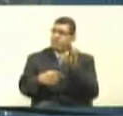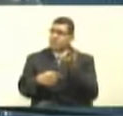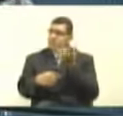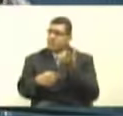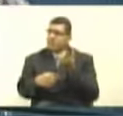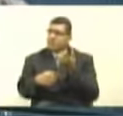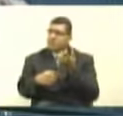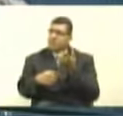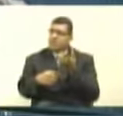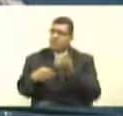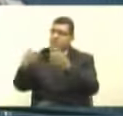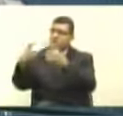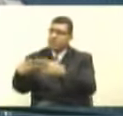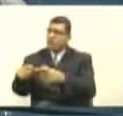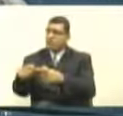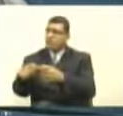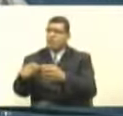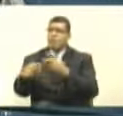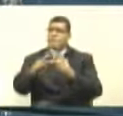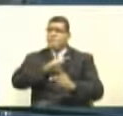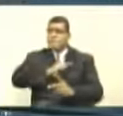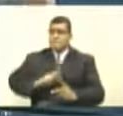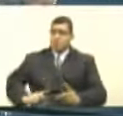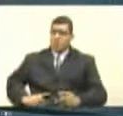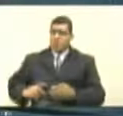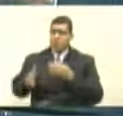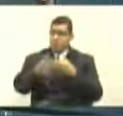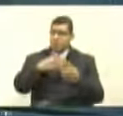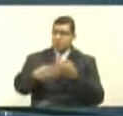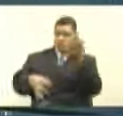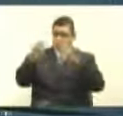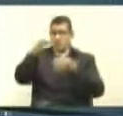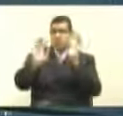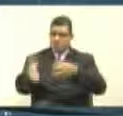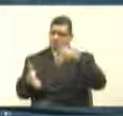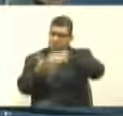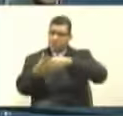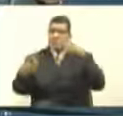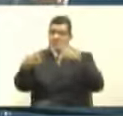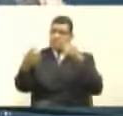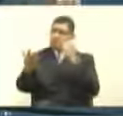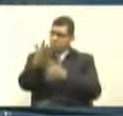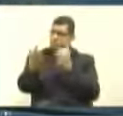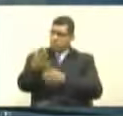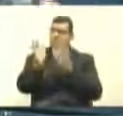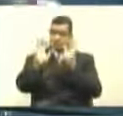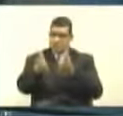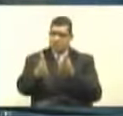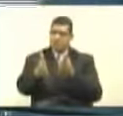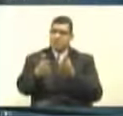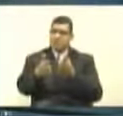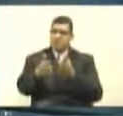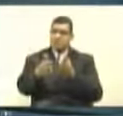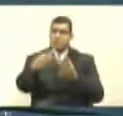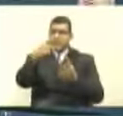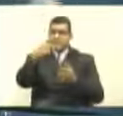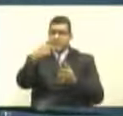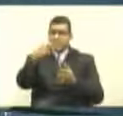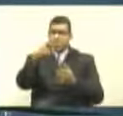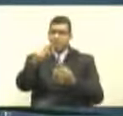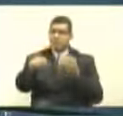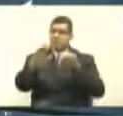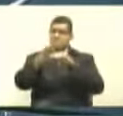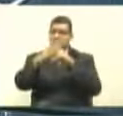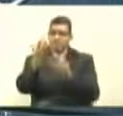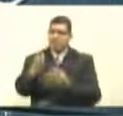uma entidade pública, apesar do juiz já ter decidido nos autos que era privada, tanto que excluiu o